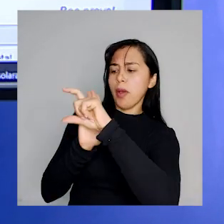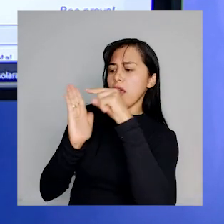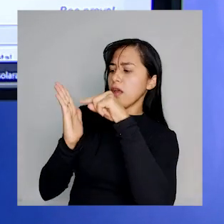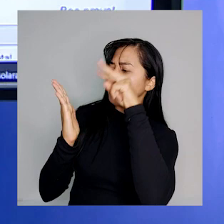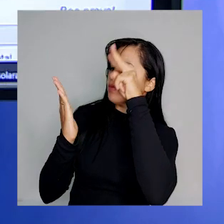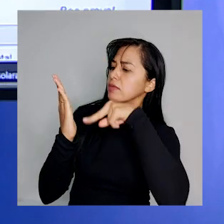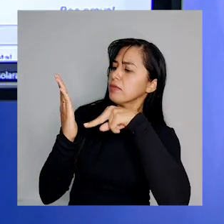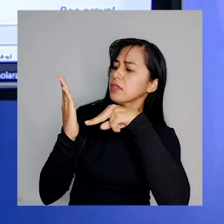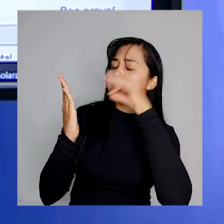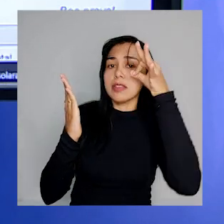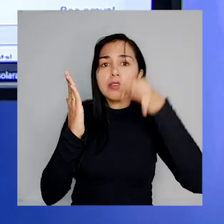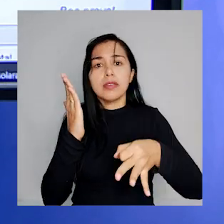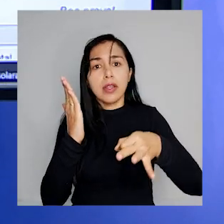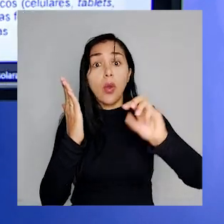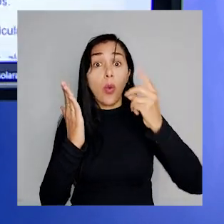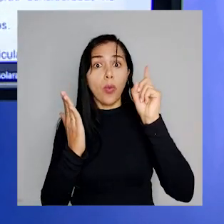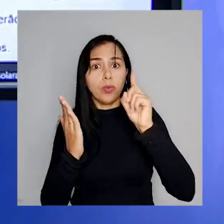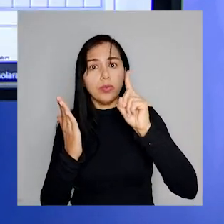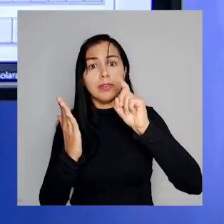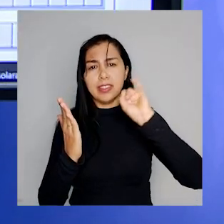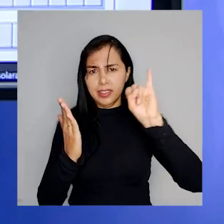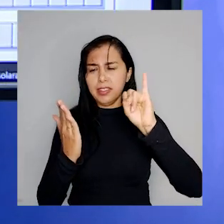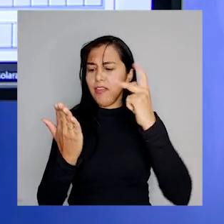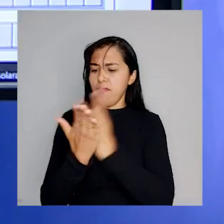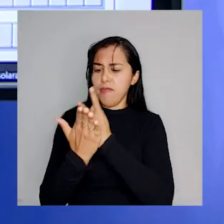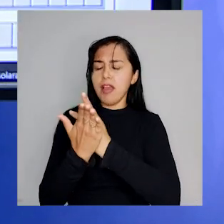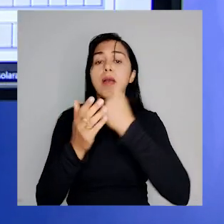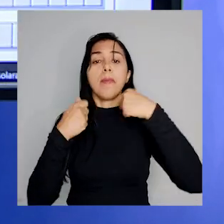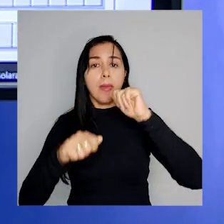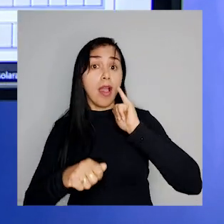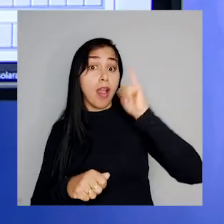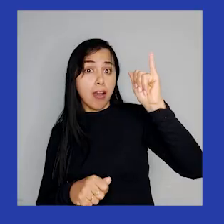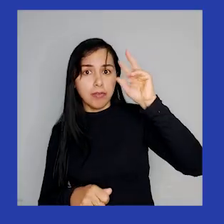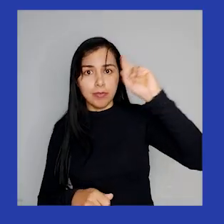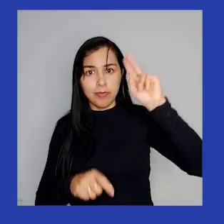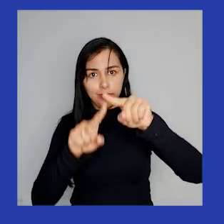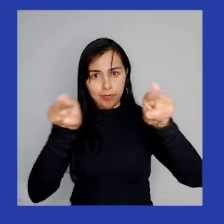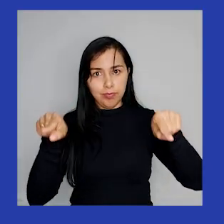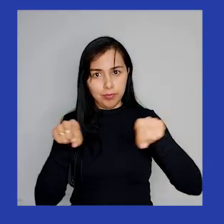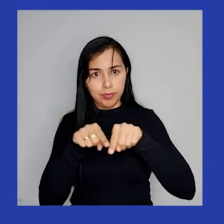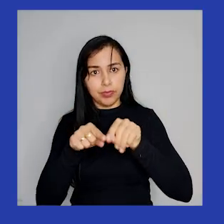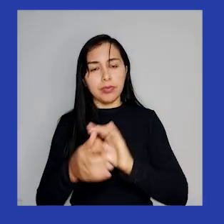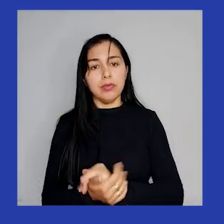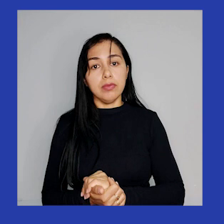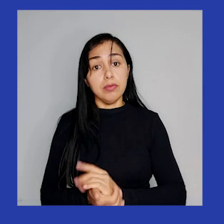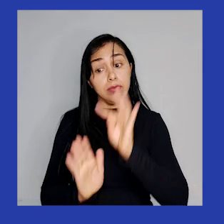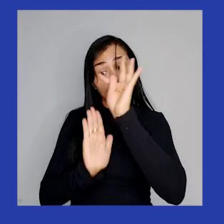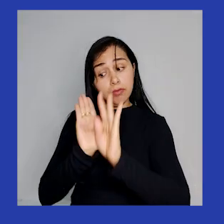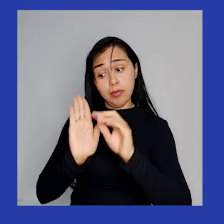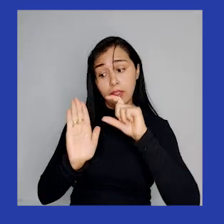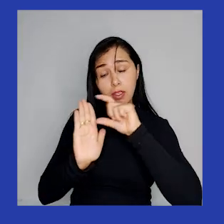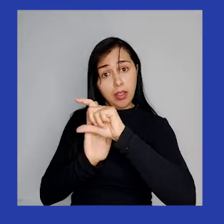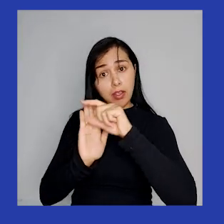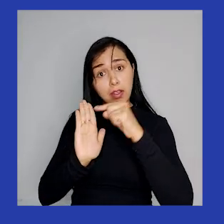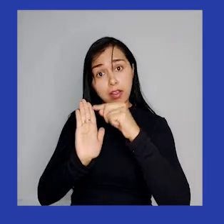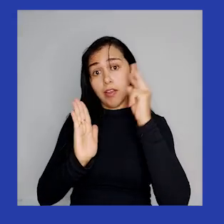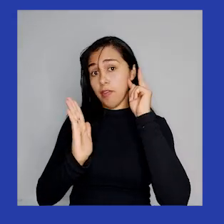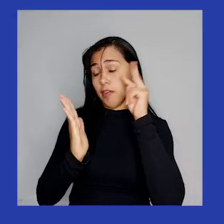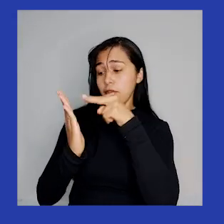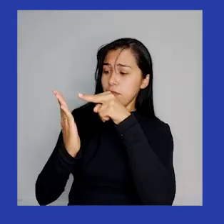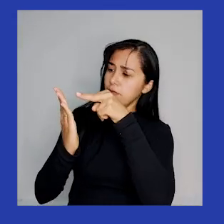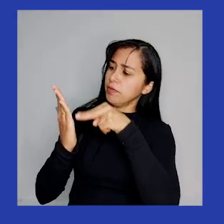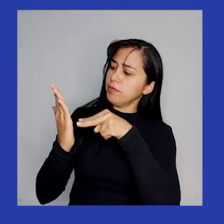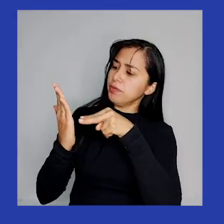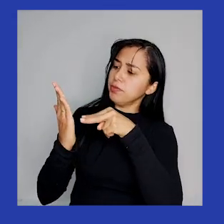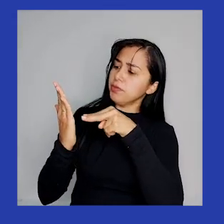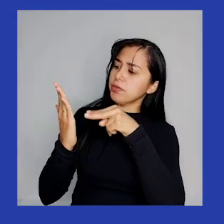corretas, comunique o erro ao aplicador. Essa parte da etiqueta, essa parte aqui em cima, vai vir uma etiqueta para que você colhe aqui